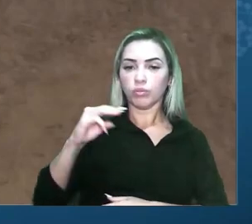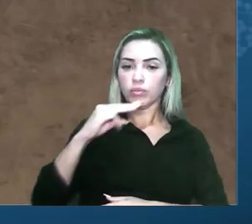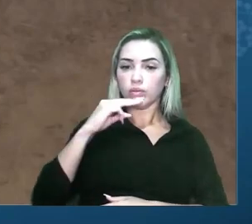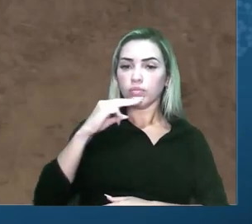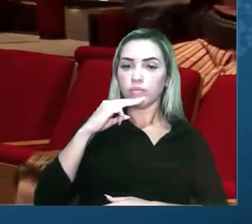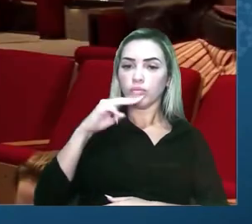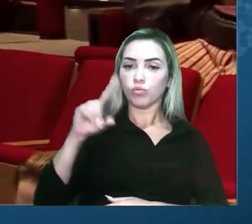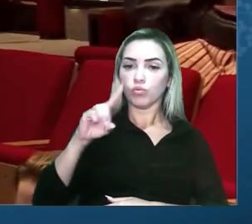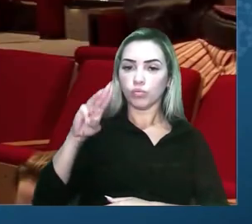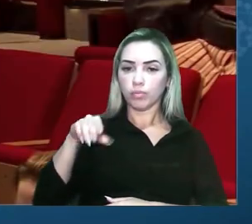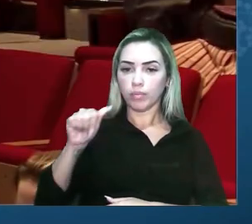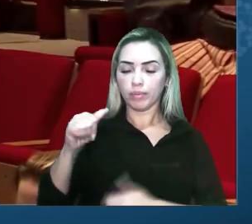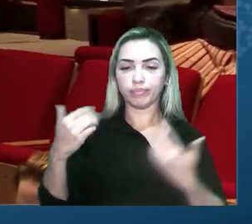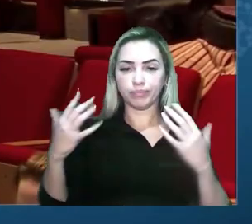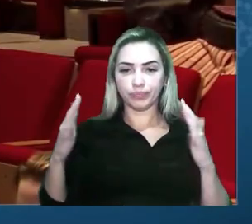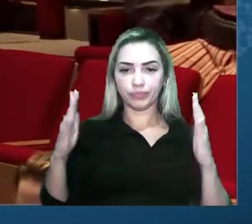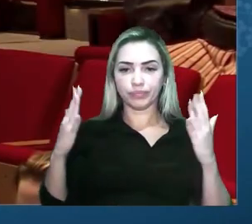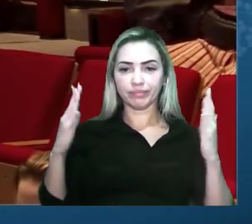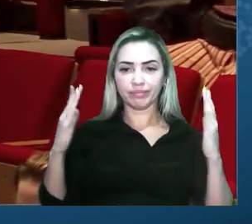Zuma.